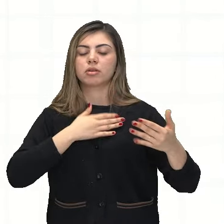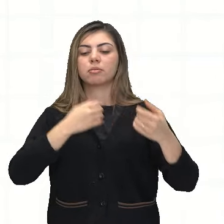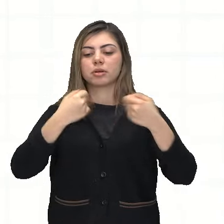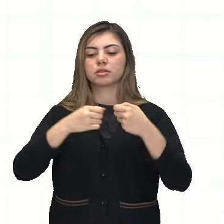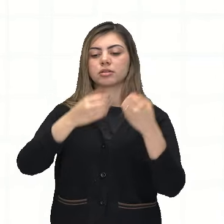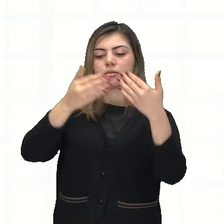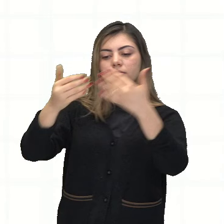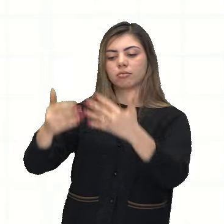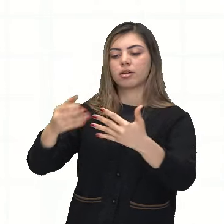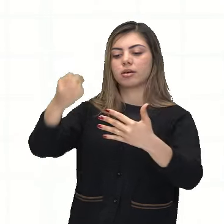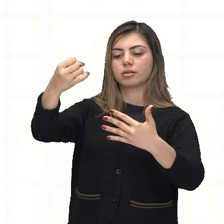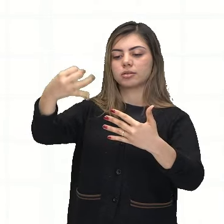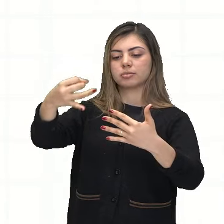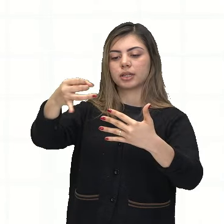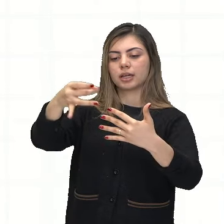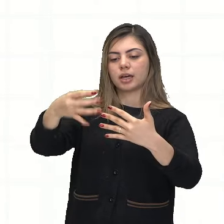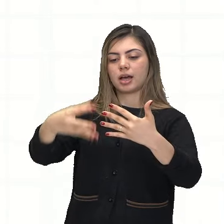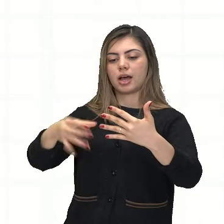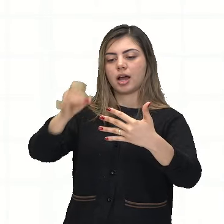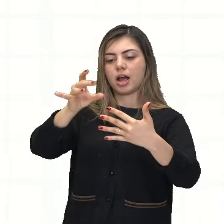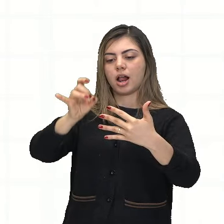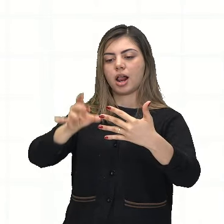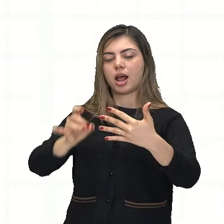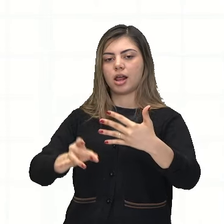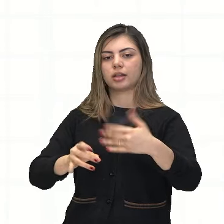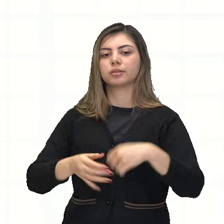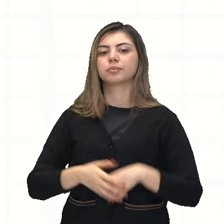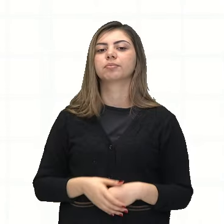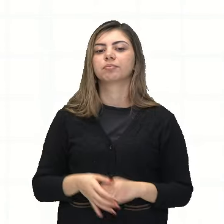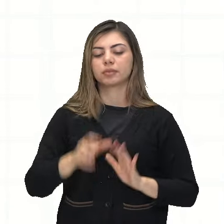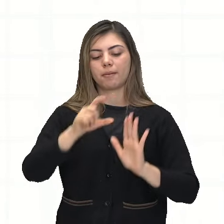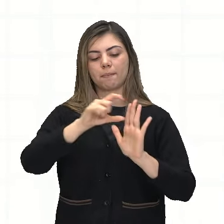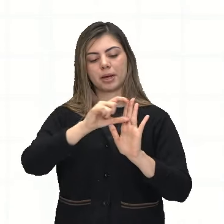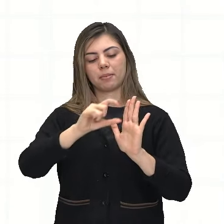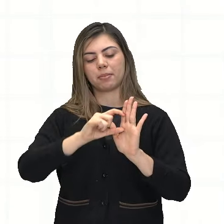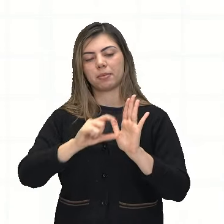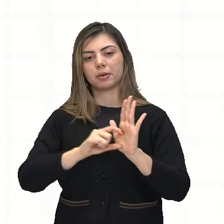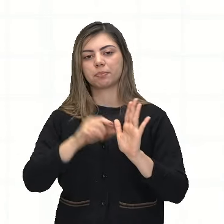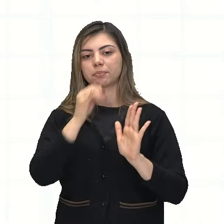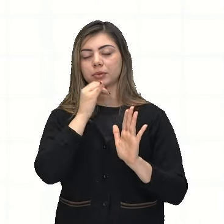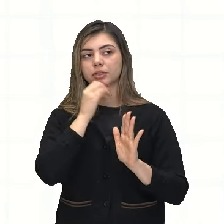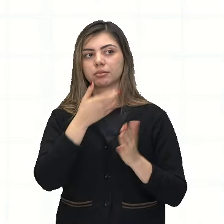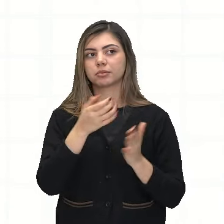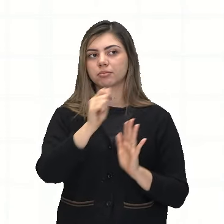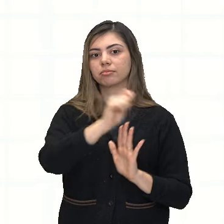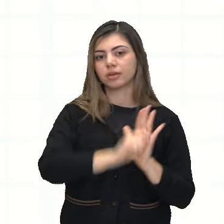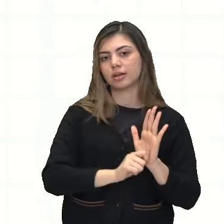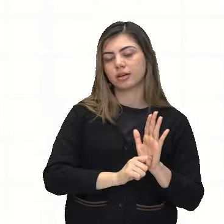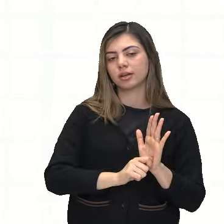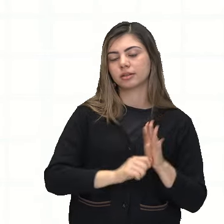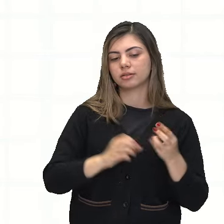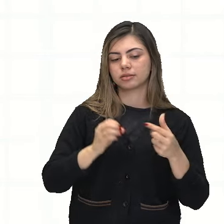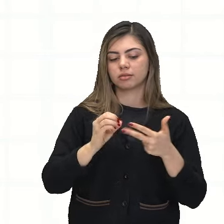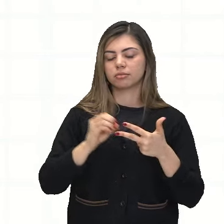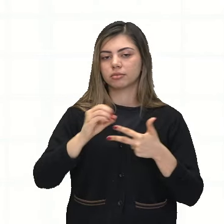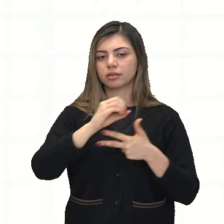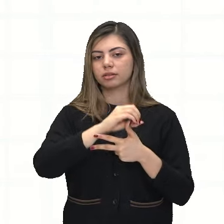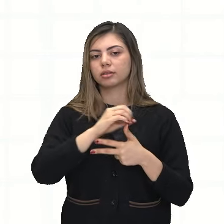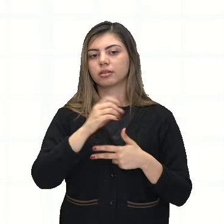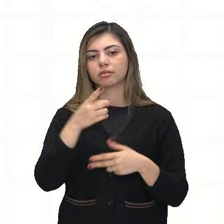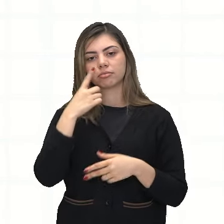desenvolver então cada argumento é desenvolvido em um parágrafo separado no caso de uma redação do Enem ISO que é bastante interessante eu